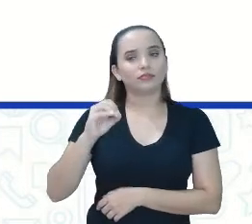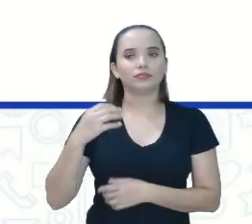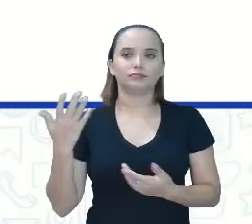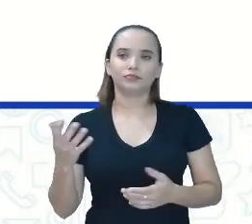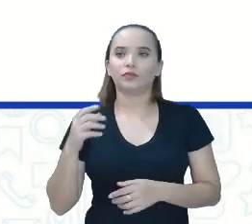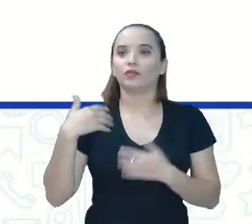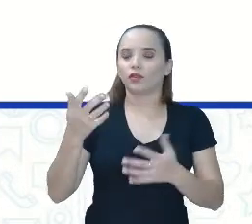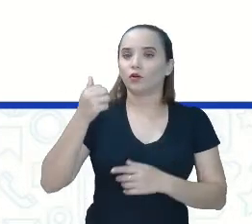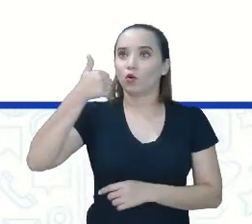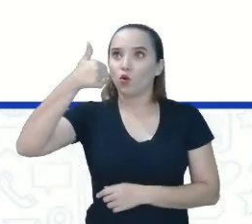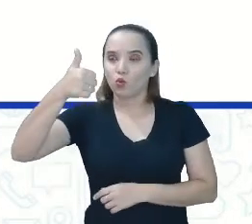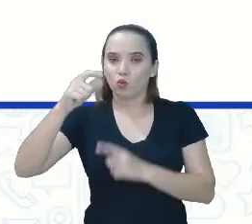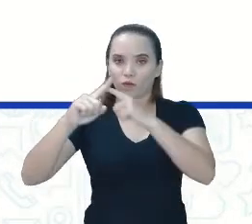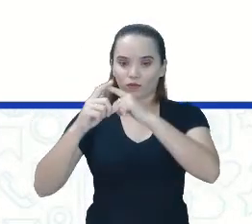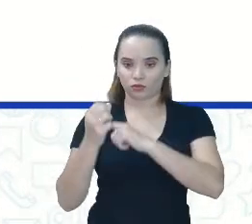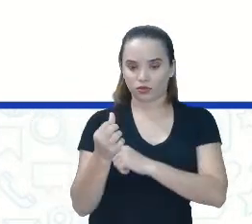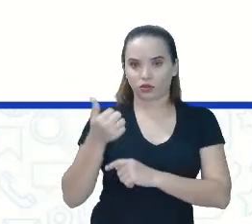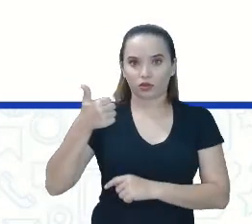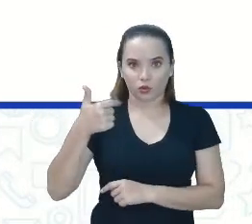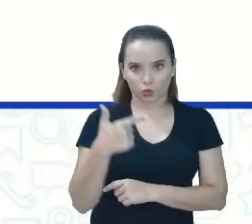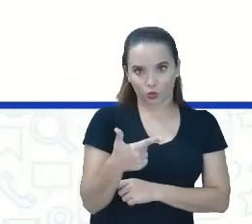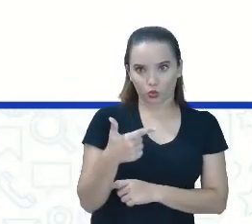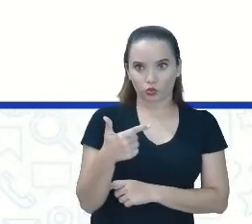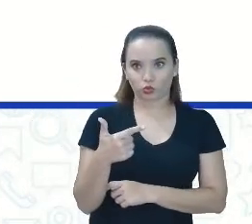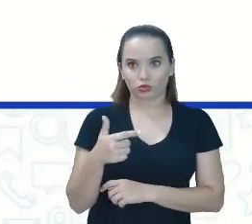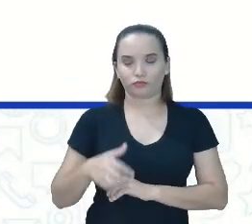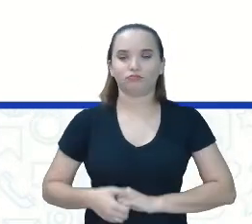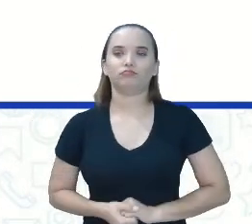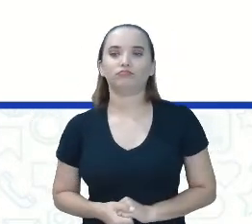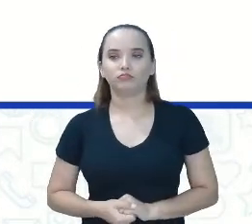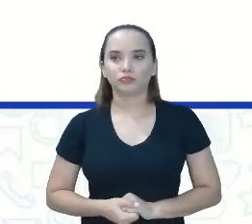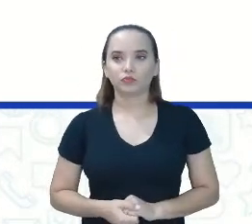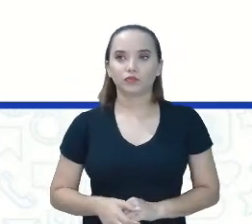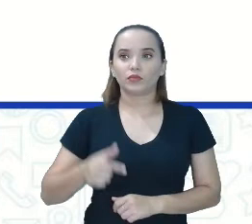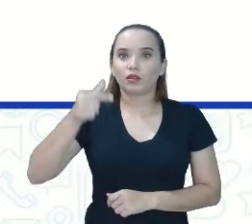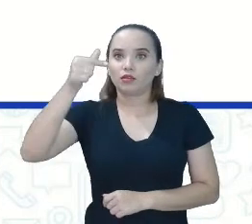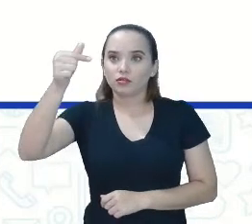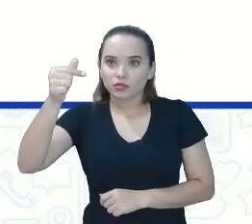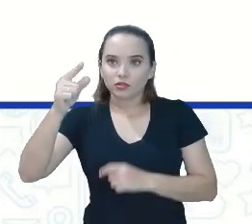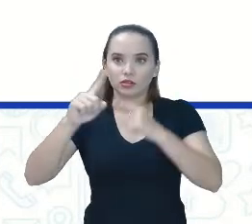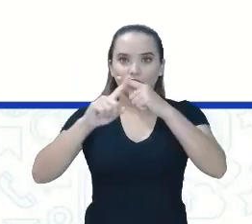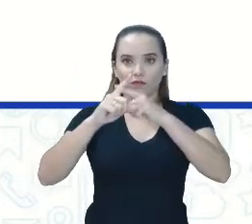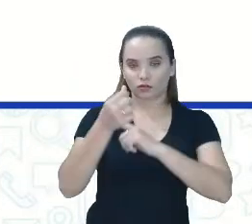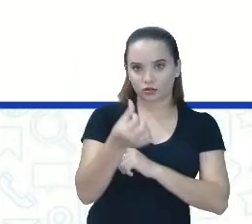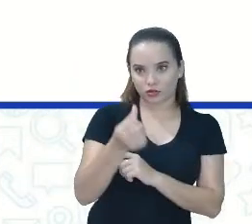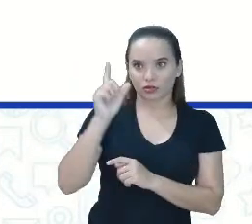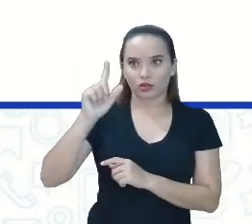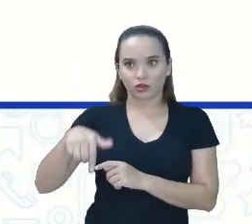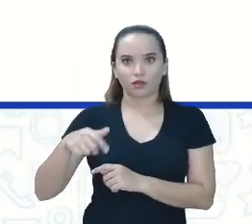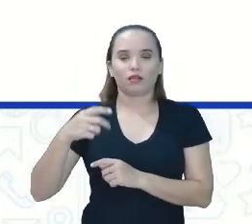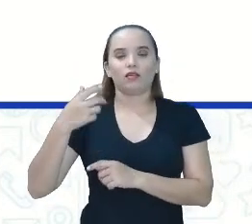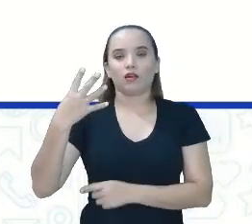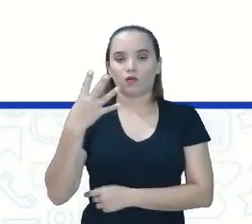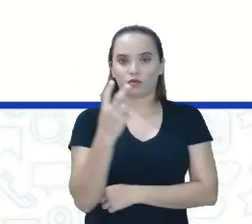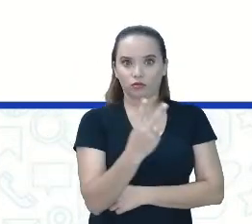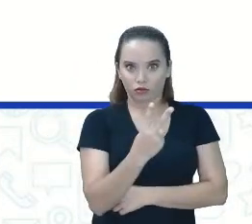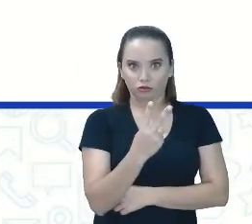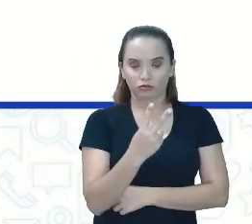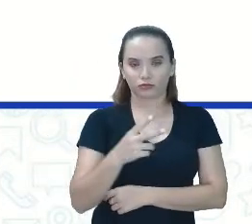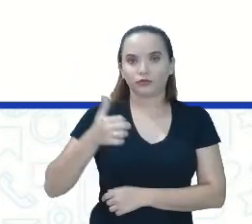a 6. 2 vezes 6 dá igual a 12, certo? 7 vezes 6 é igual a